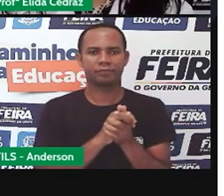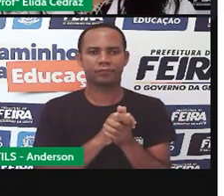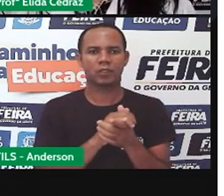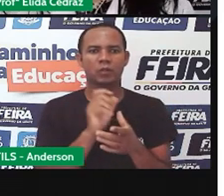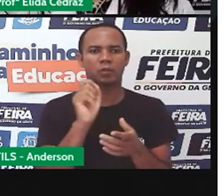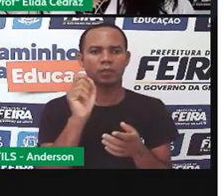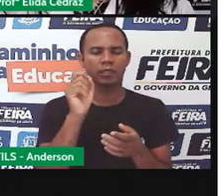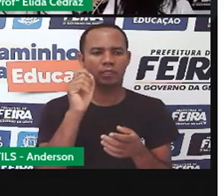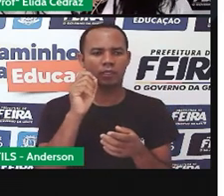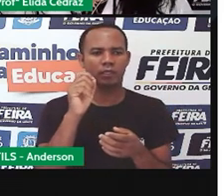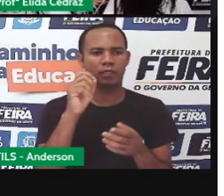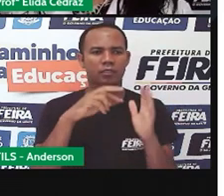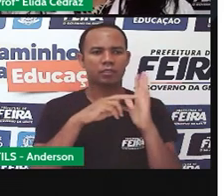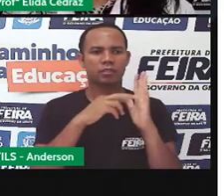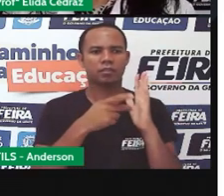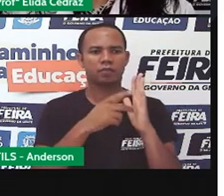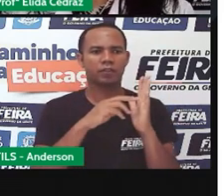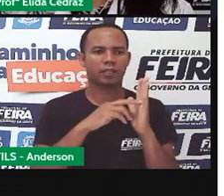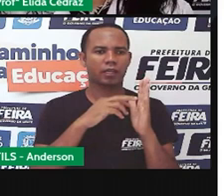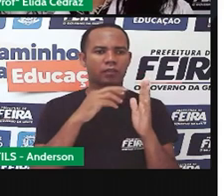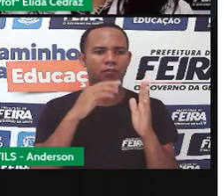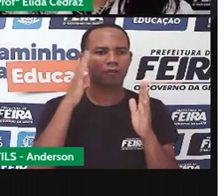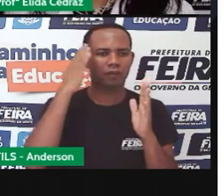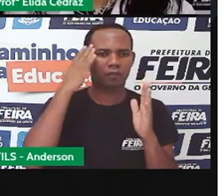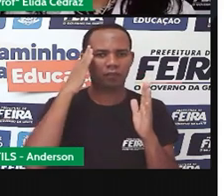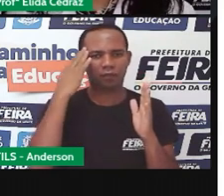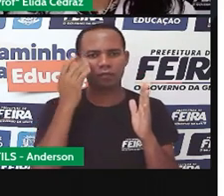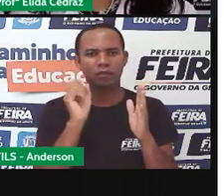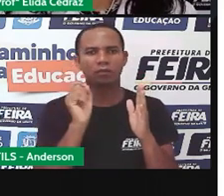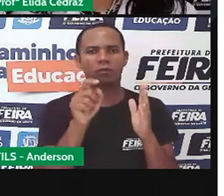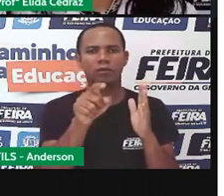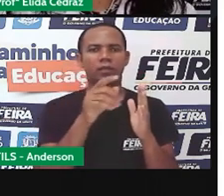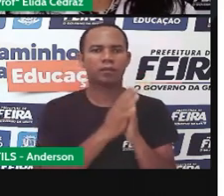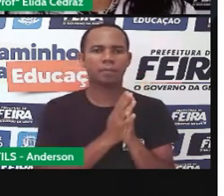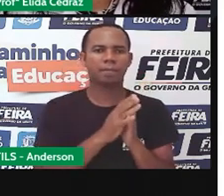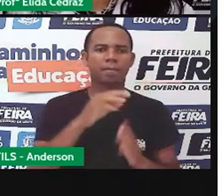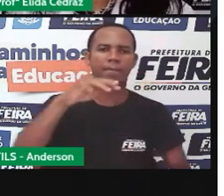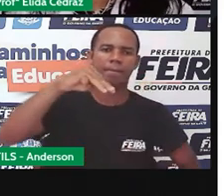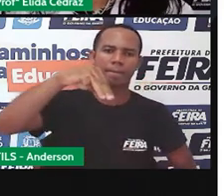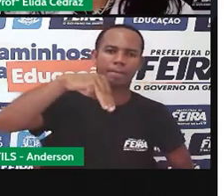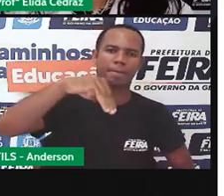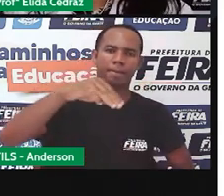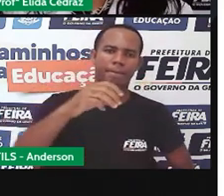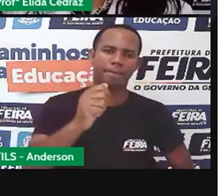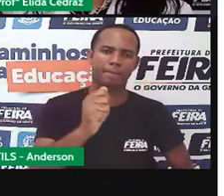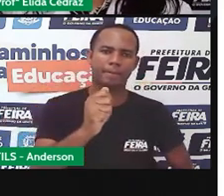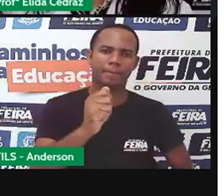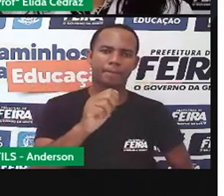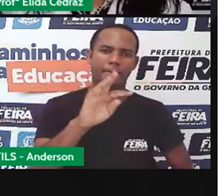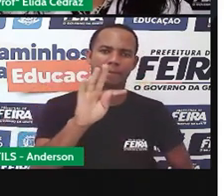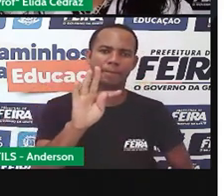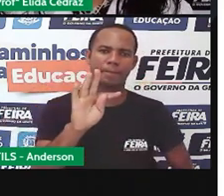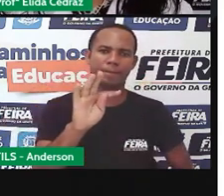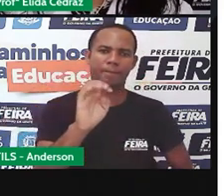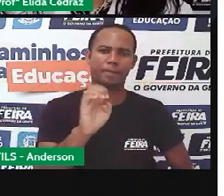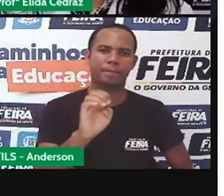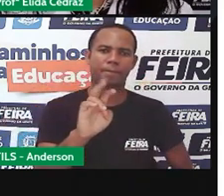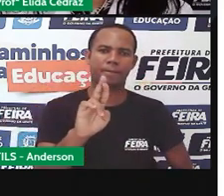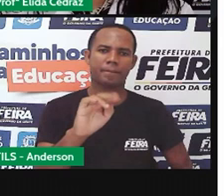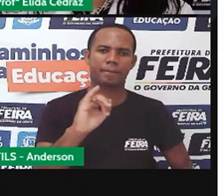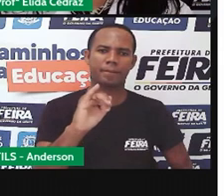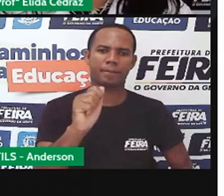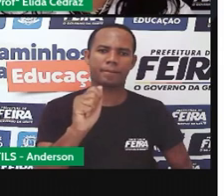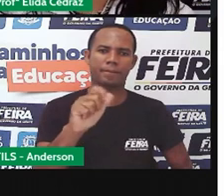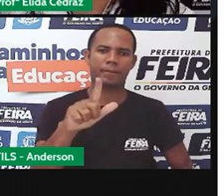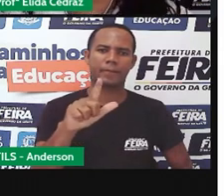Entendendo o significado. Material. Material é tudo aquilo utilizado para construir